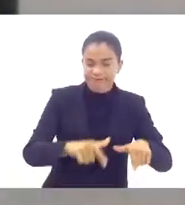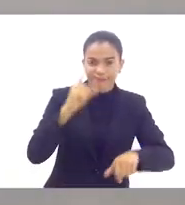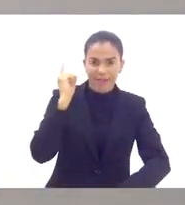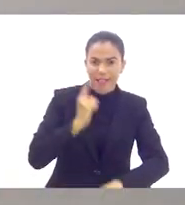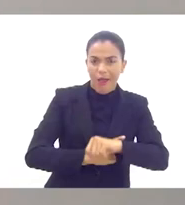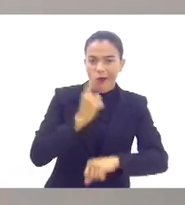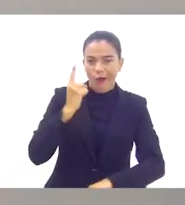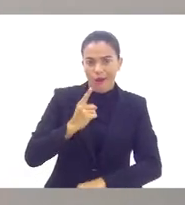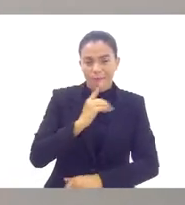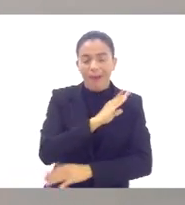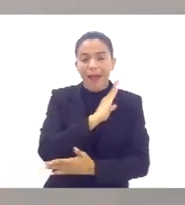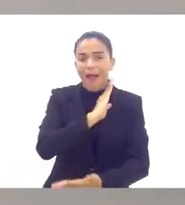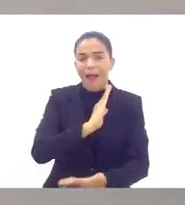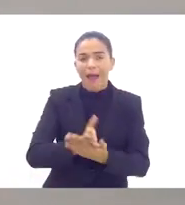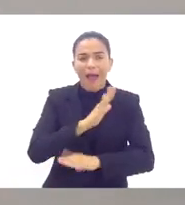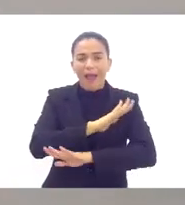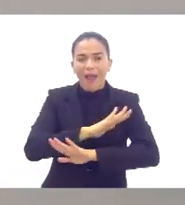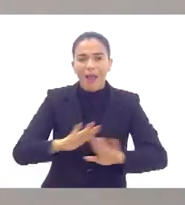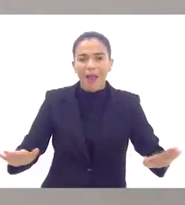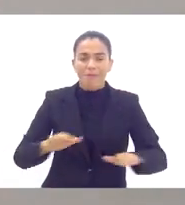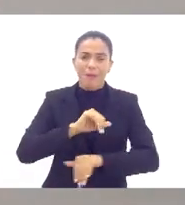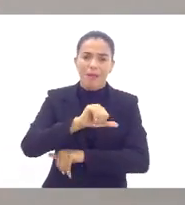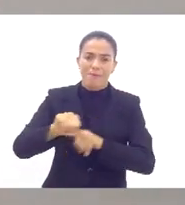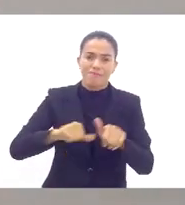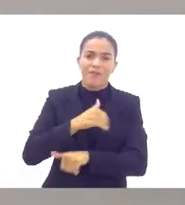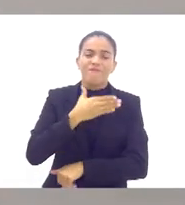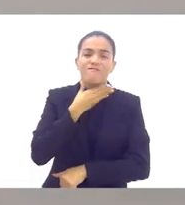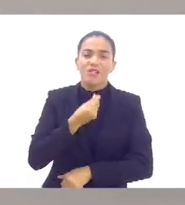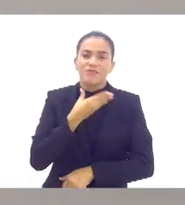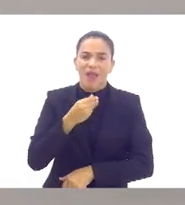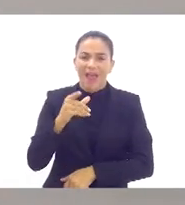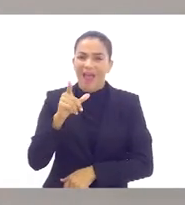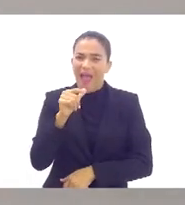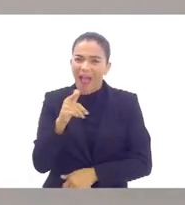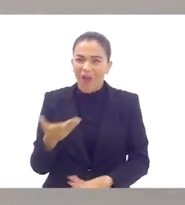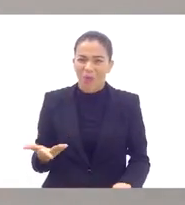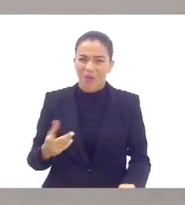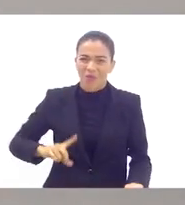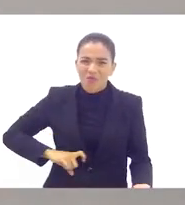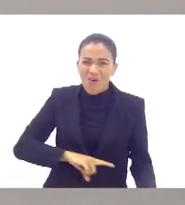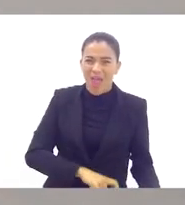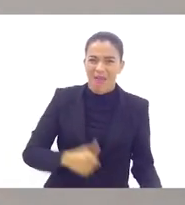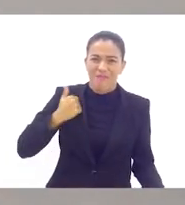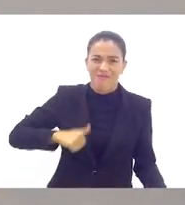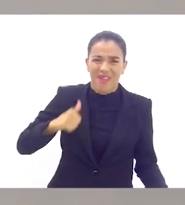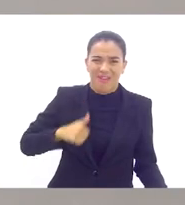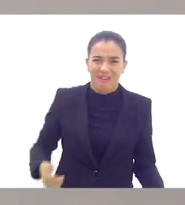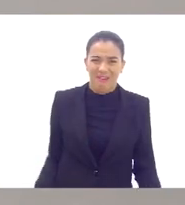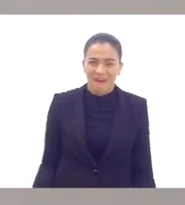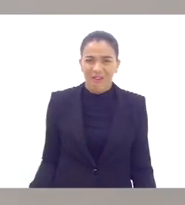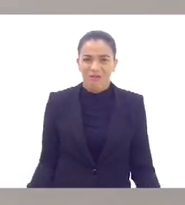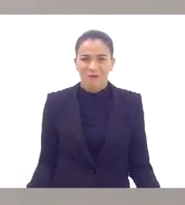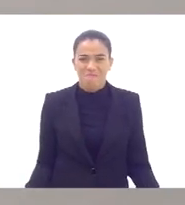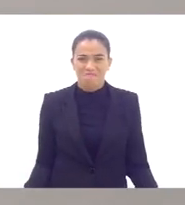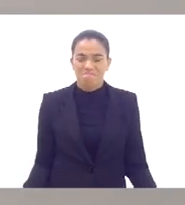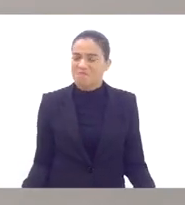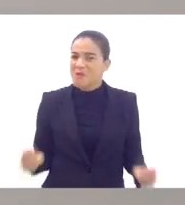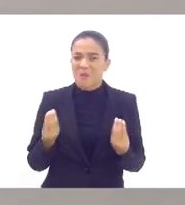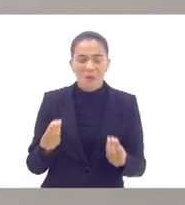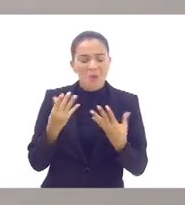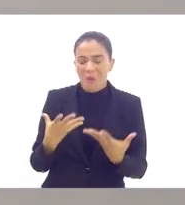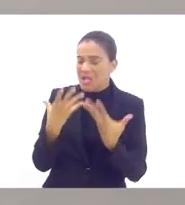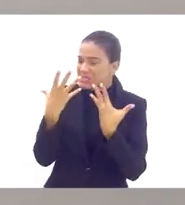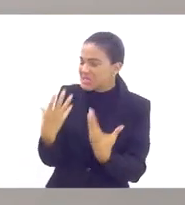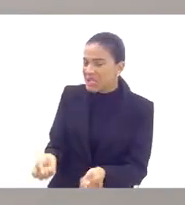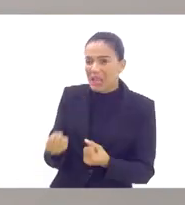essa pirataria de adulteração de água, de pessoas bebendo água com coliforme fecais no Estado do Rio de Janeiro. Isso aí é uma coisa inconcebível, isso aí não dá